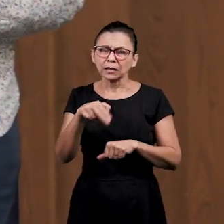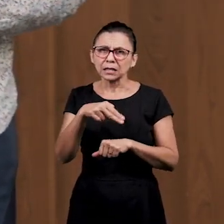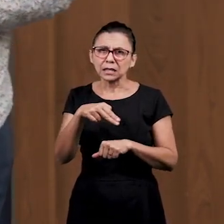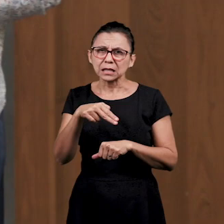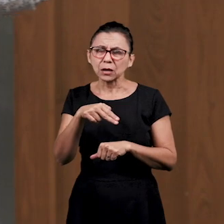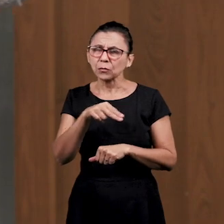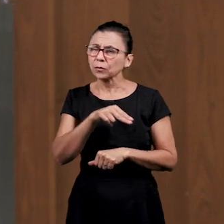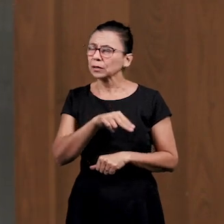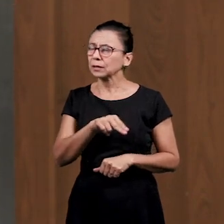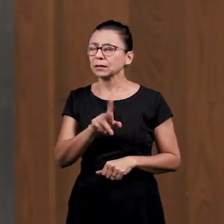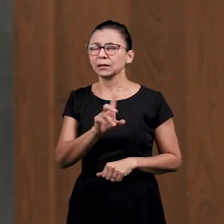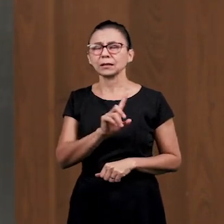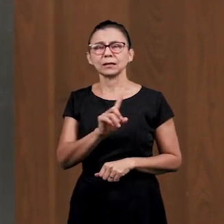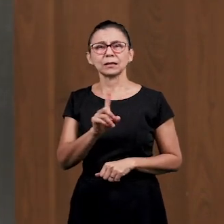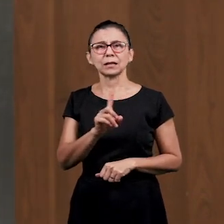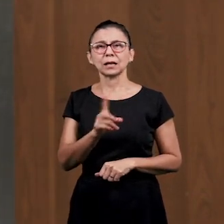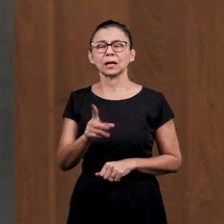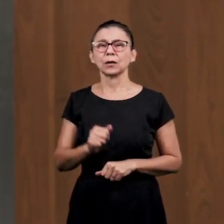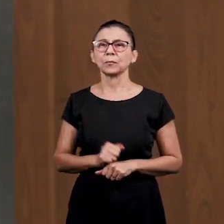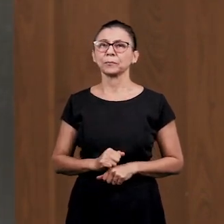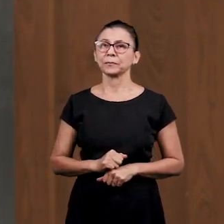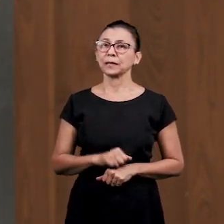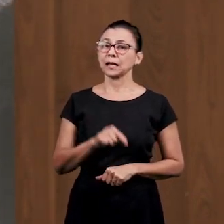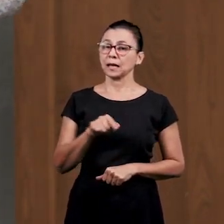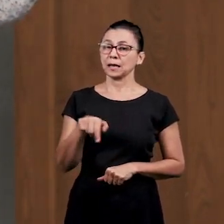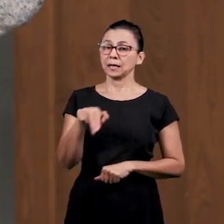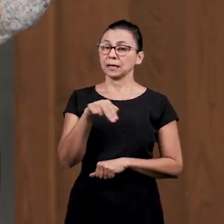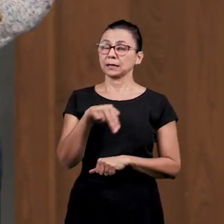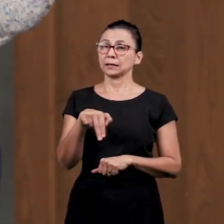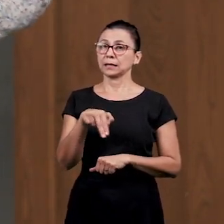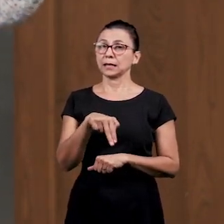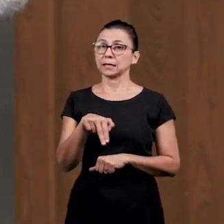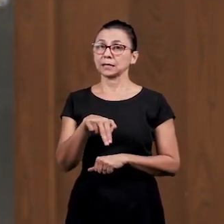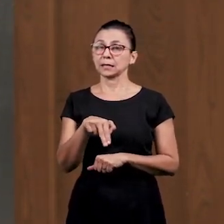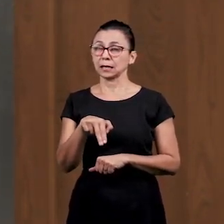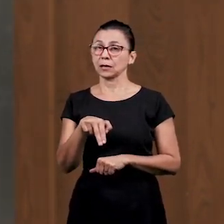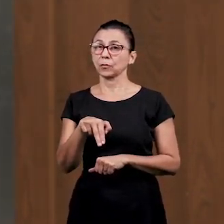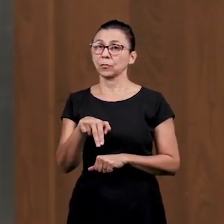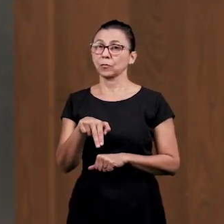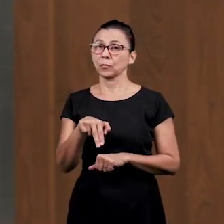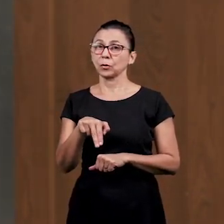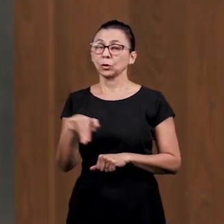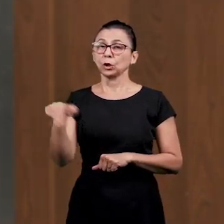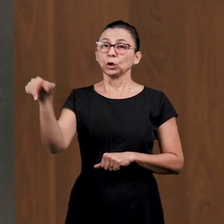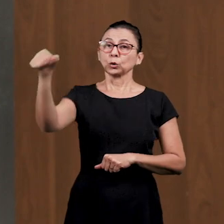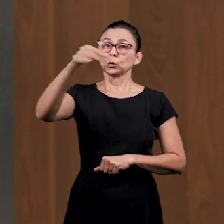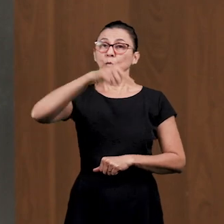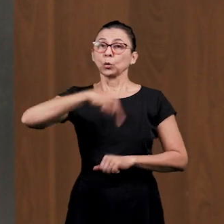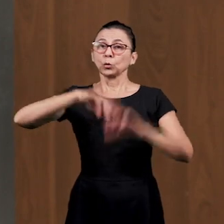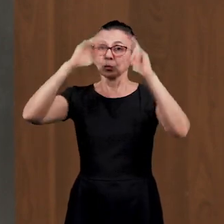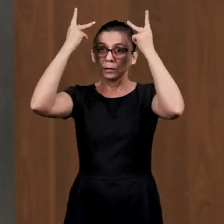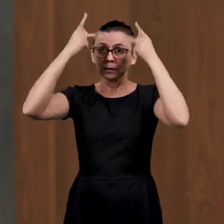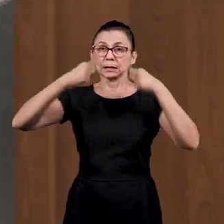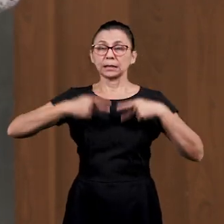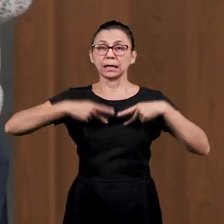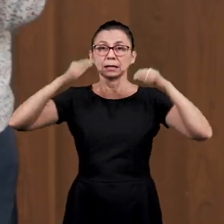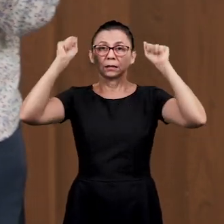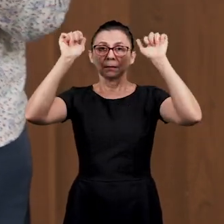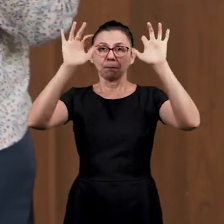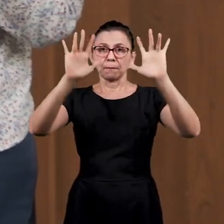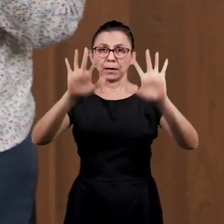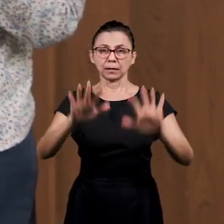nação. Essa nação abençoaria toda a humanidade. Mas havia